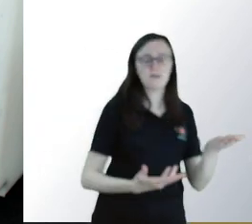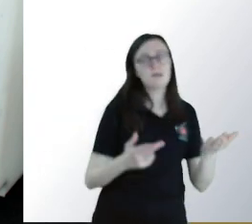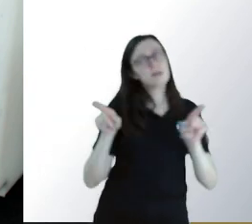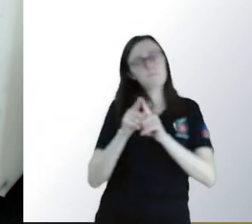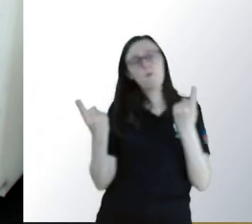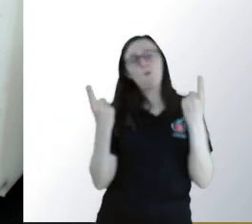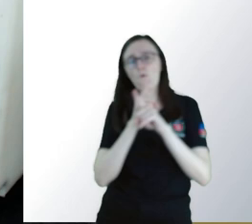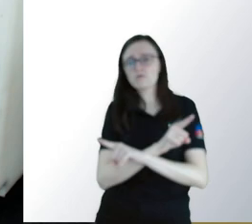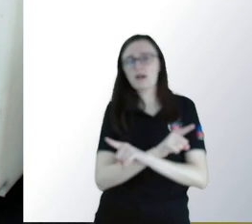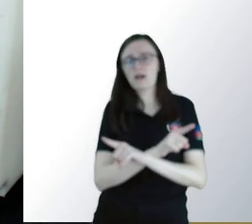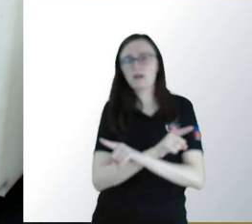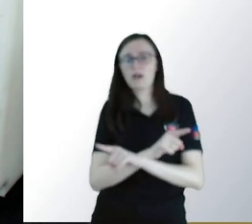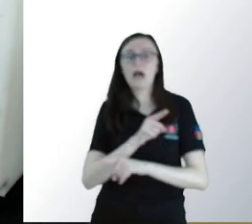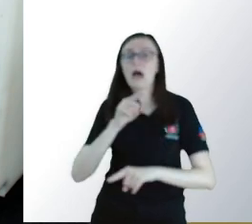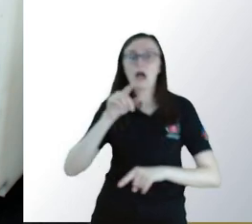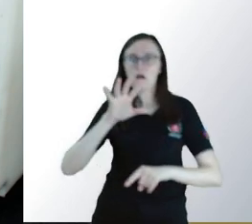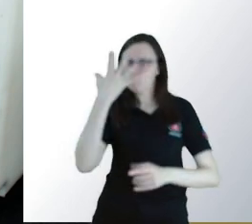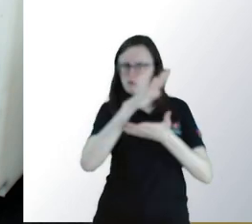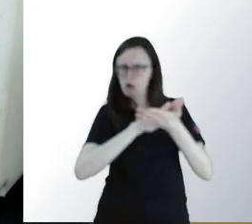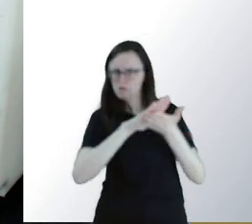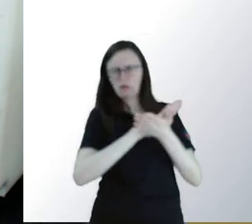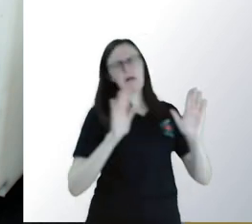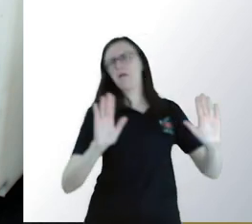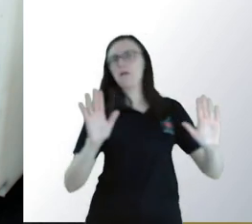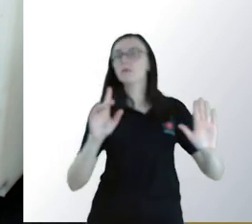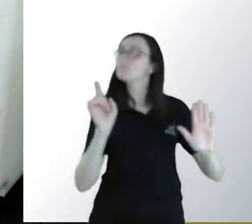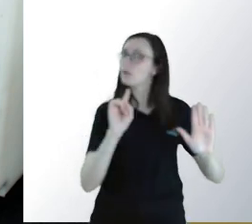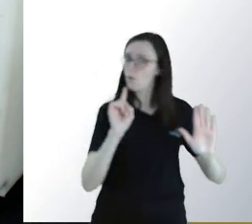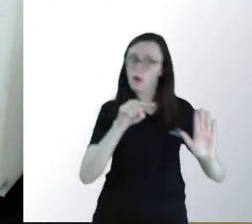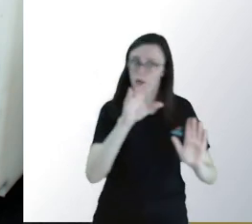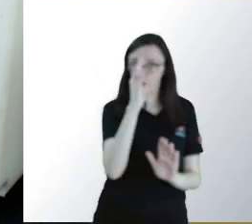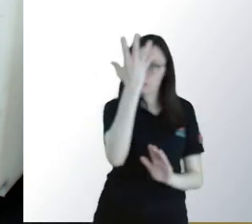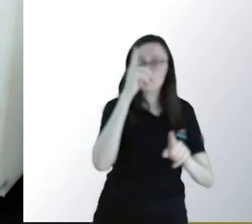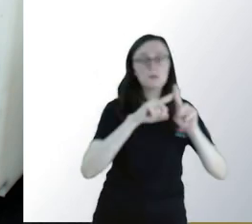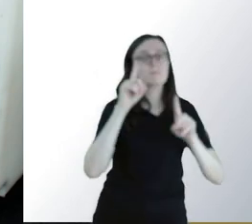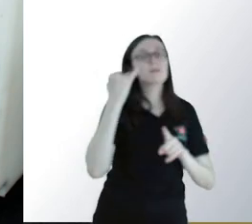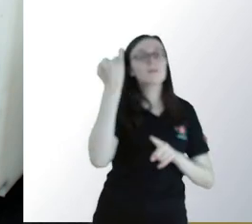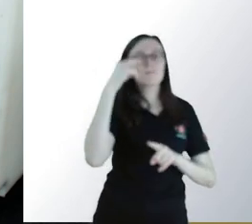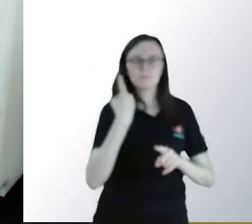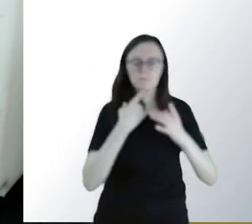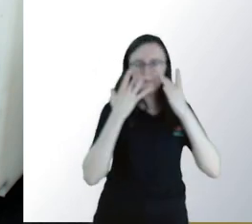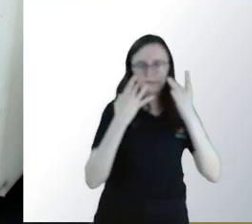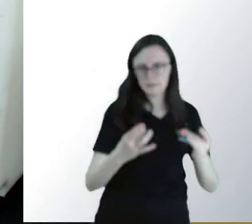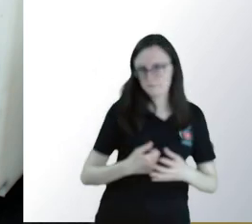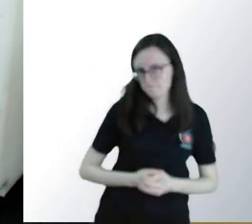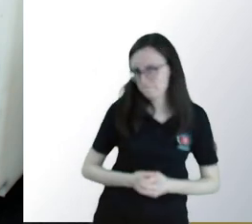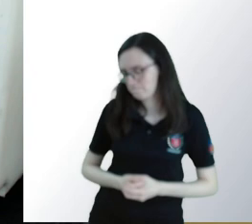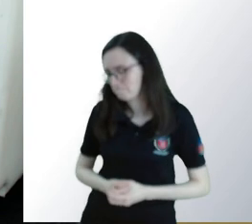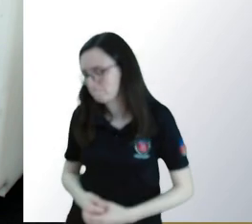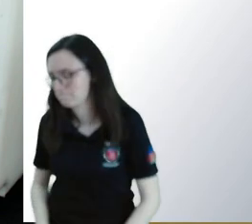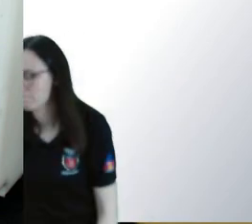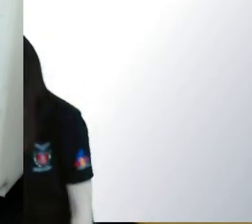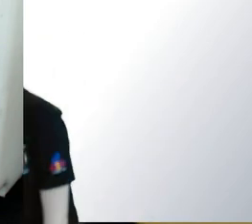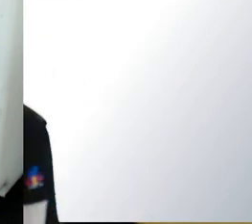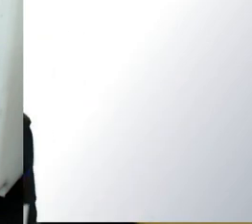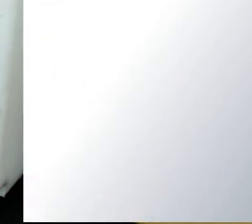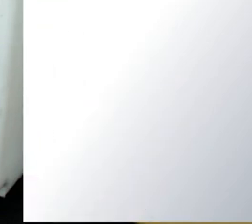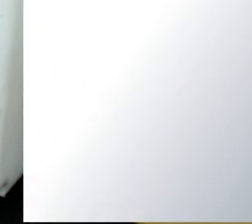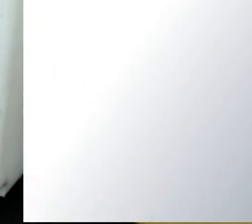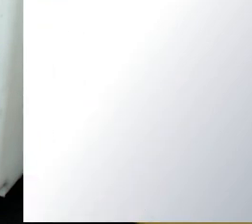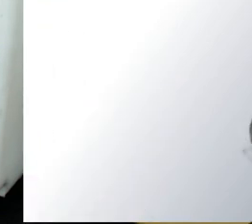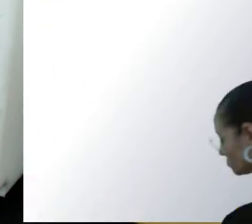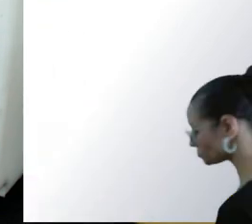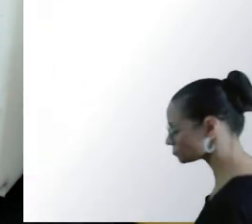falou, que não, não é que não aconteceu nada, né? É importante a gente ter sempre isso em mente. Reforçando, né?